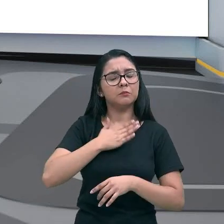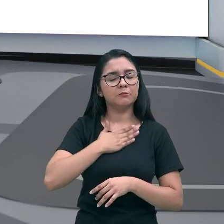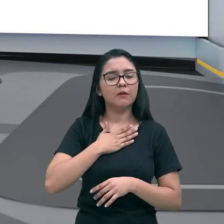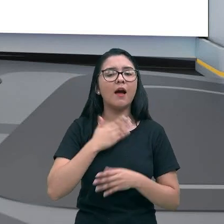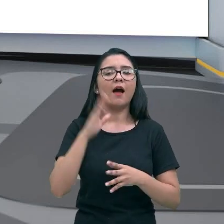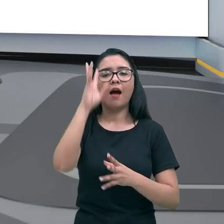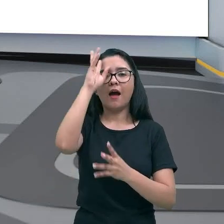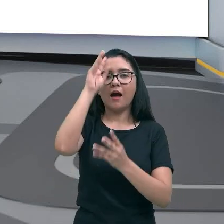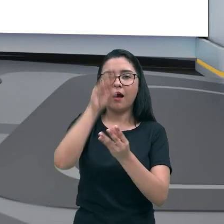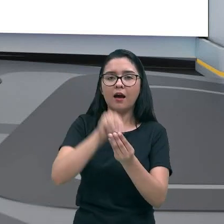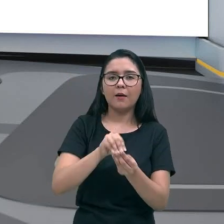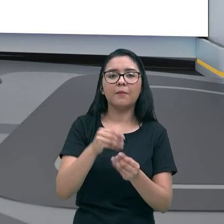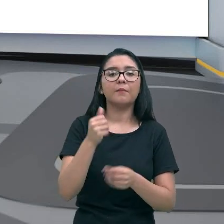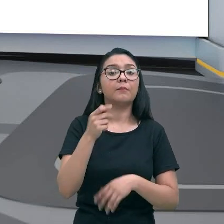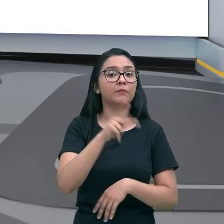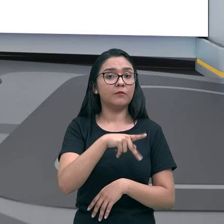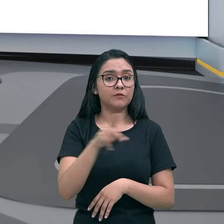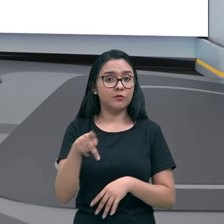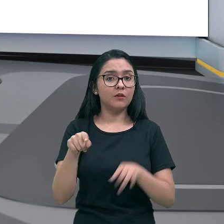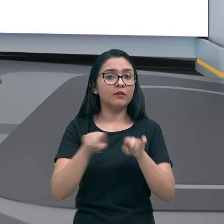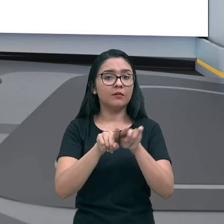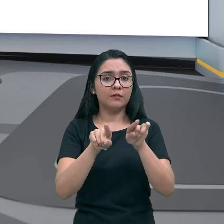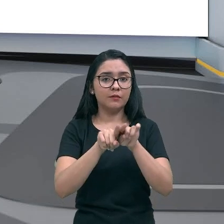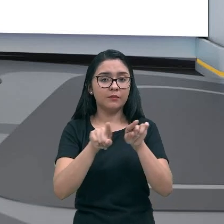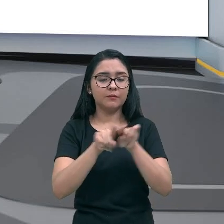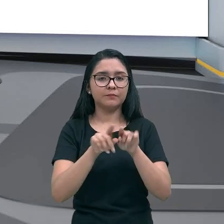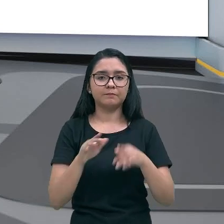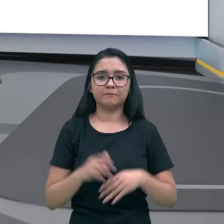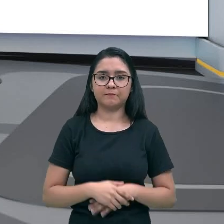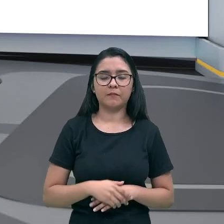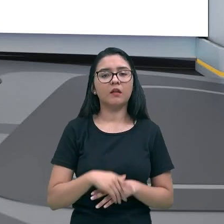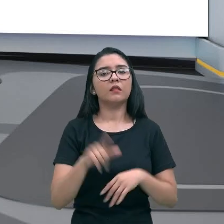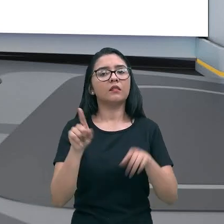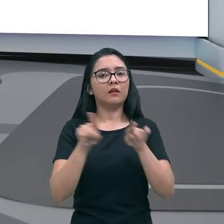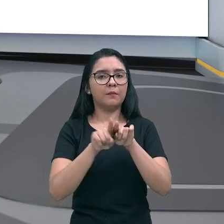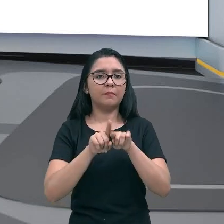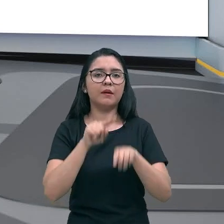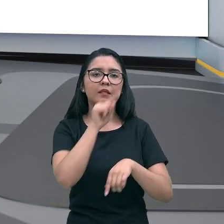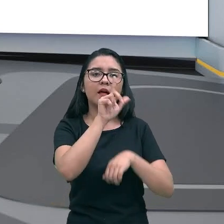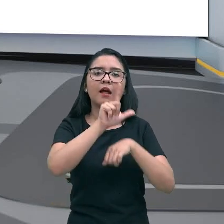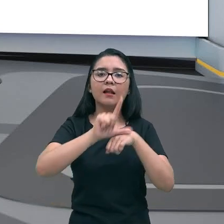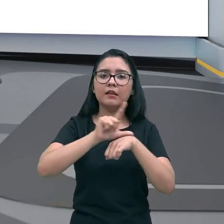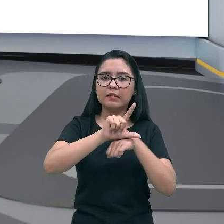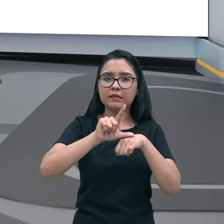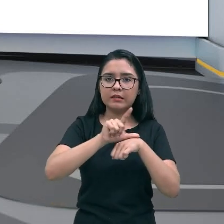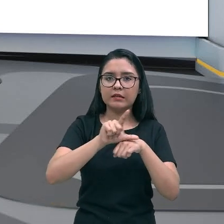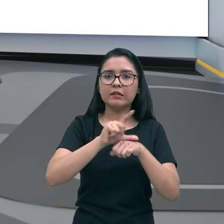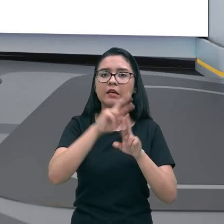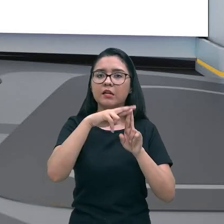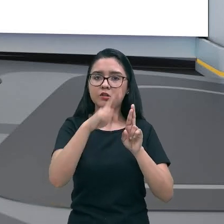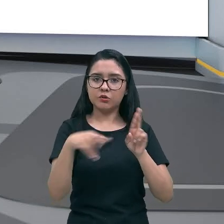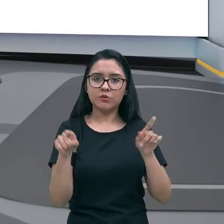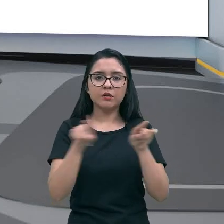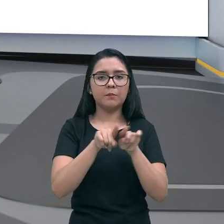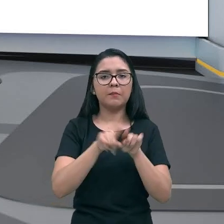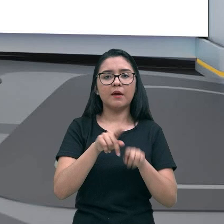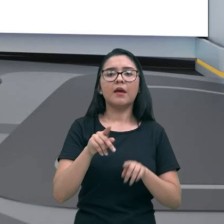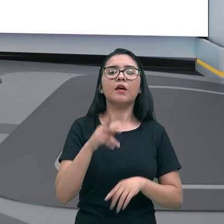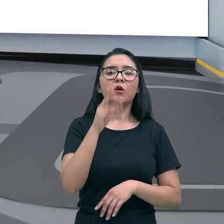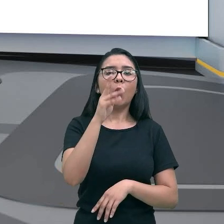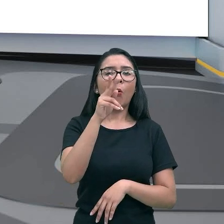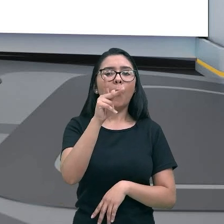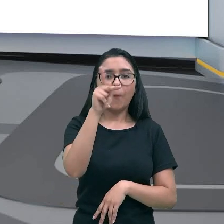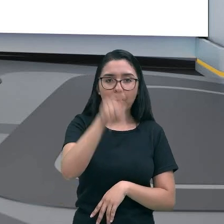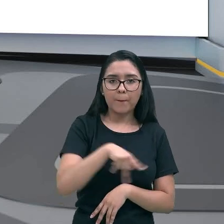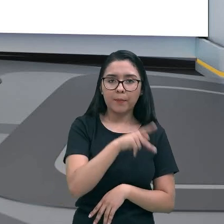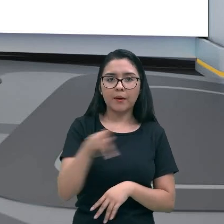o teu professor tem com você. De repente lá, o líder religioso da tua igreja, o padre, o pastor também está ali de olho, né?